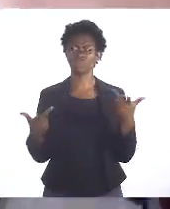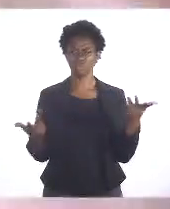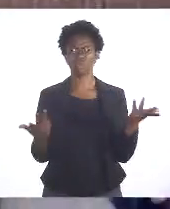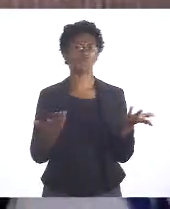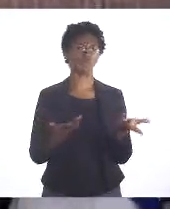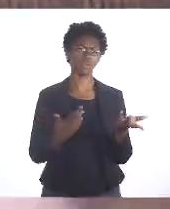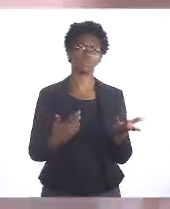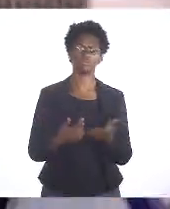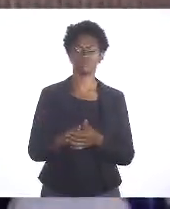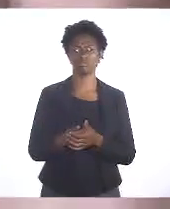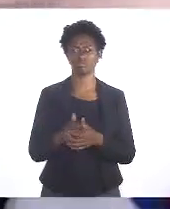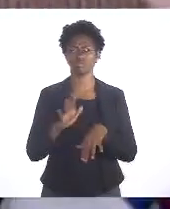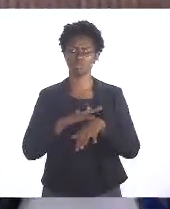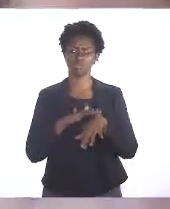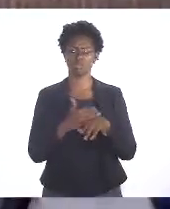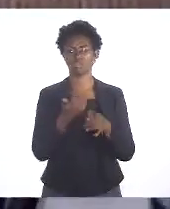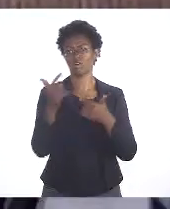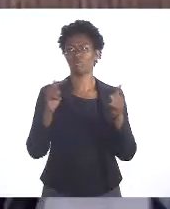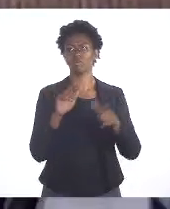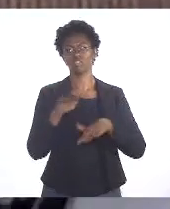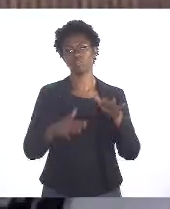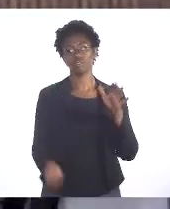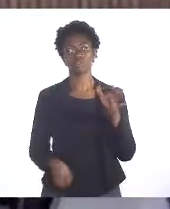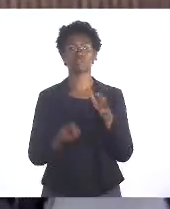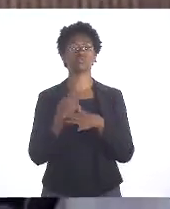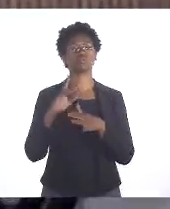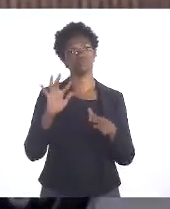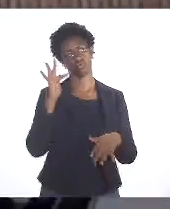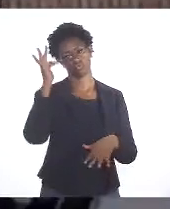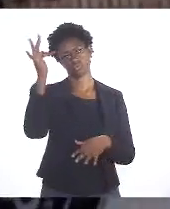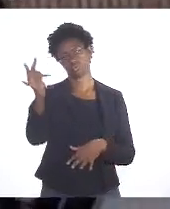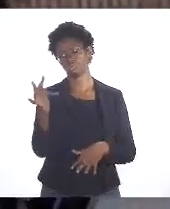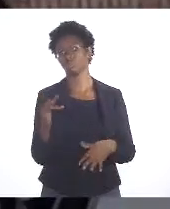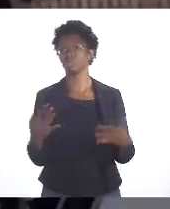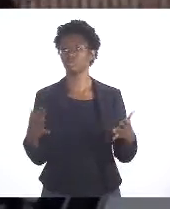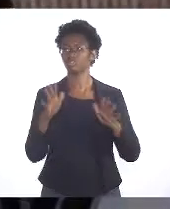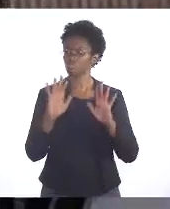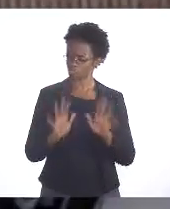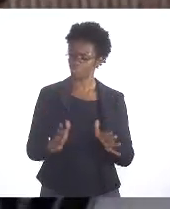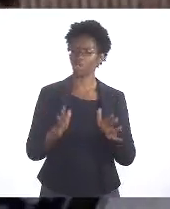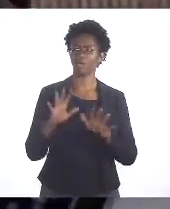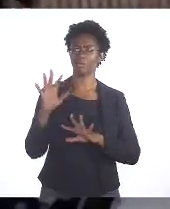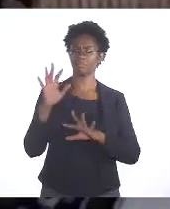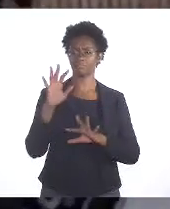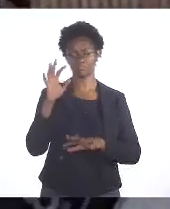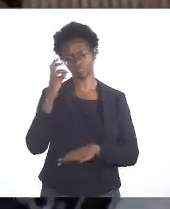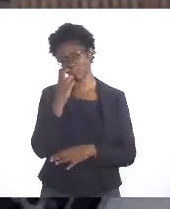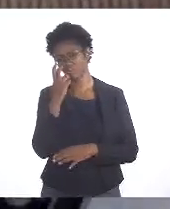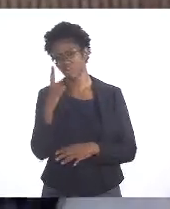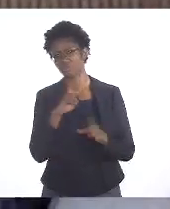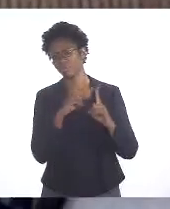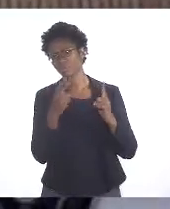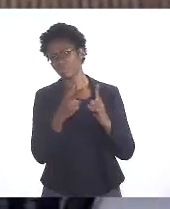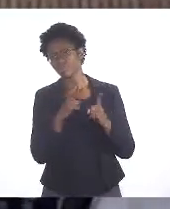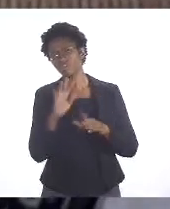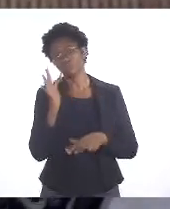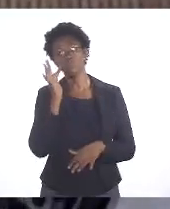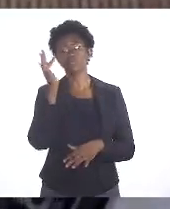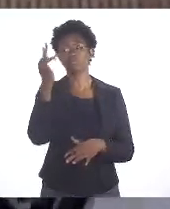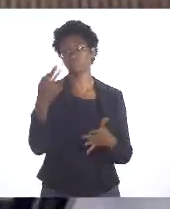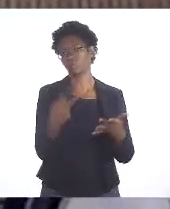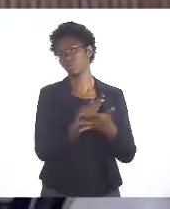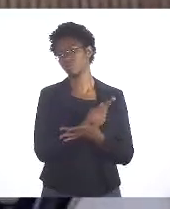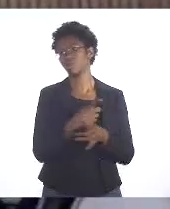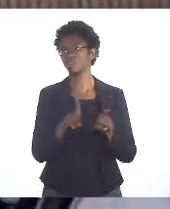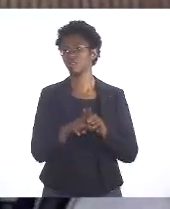epidemias e pandemias que possam vir a acontecer. Já é projeção que elas aconteçam, para além das